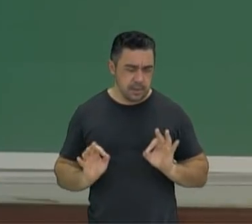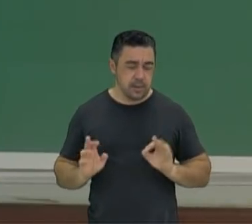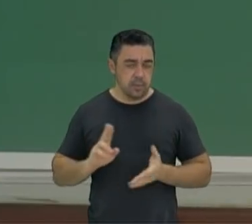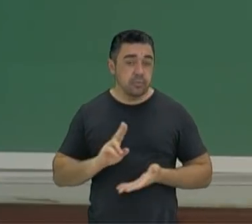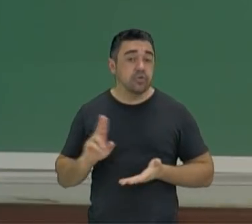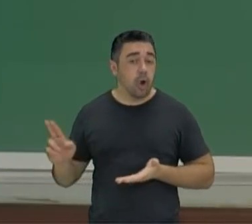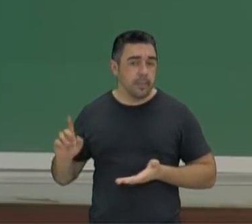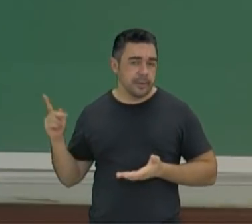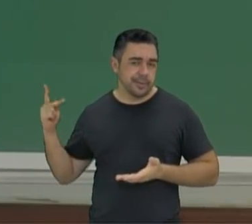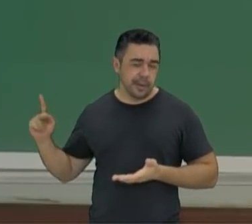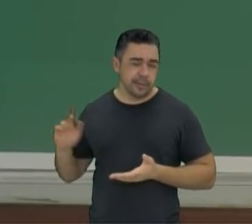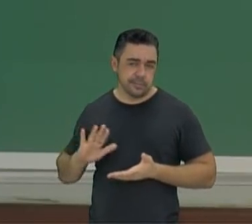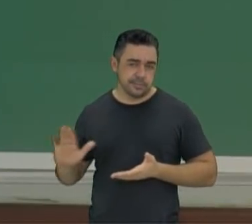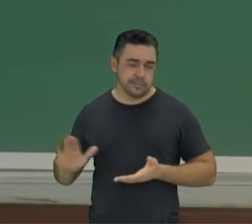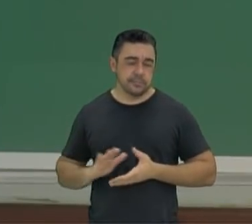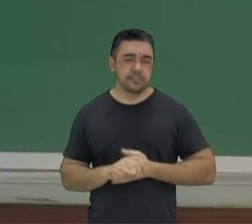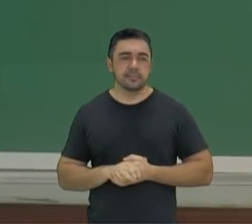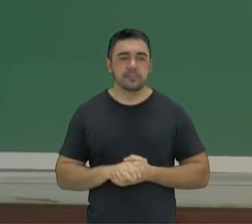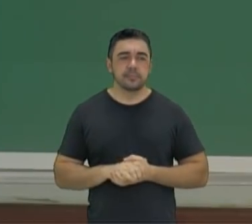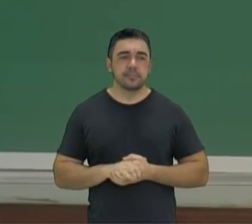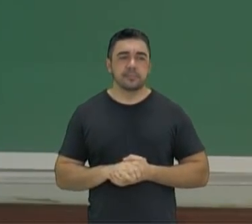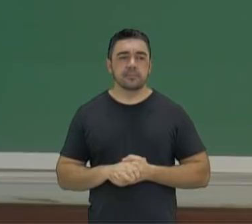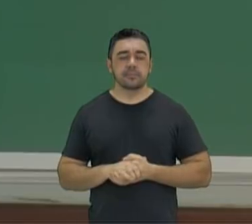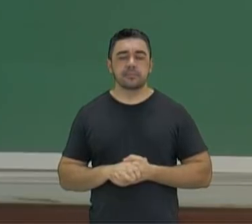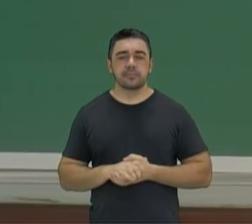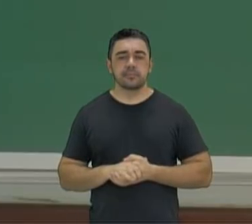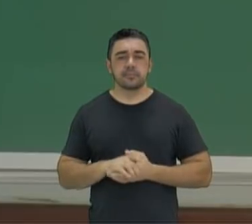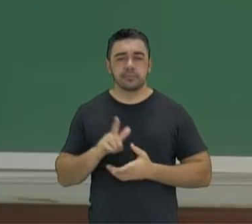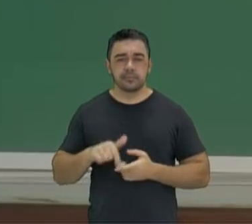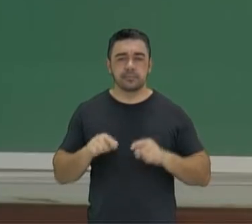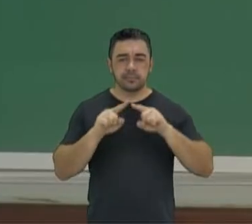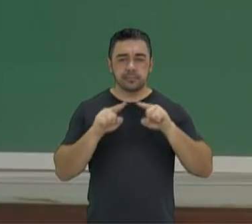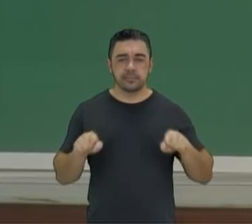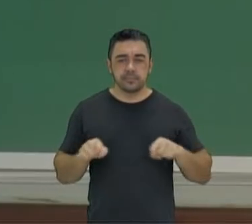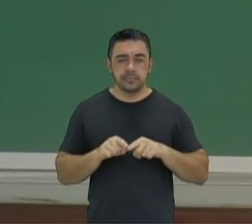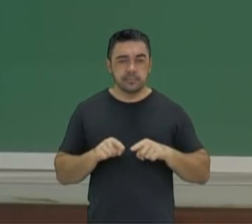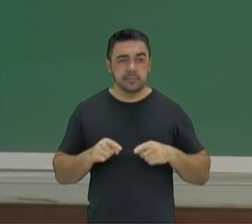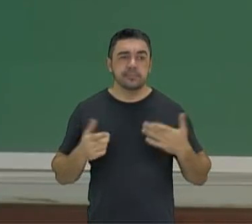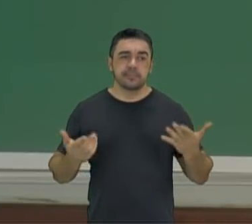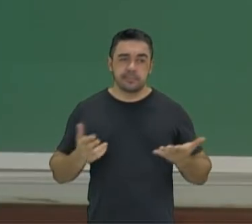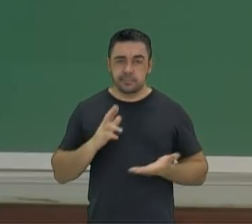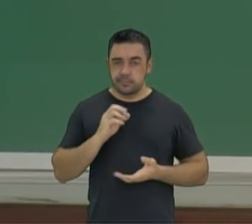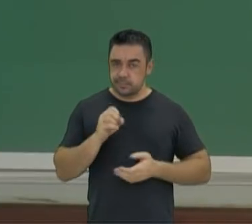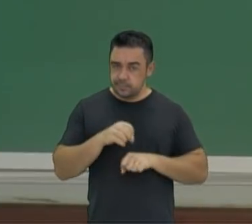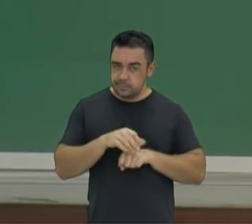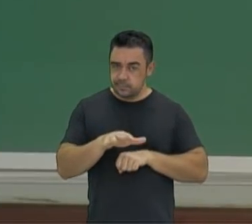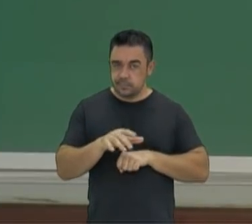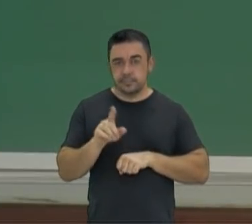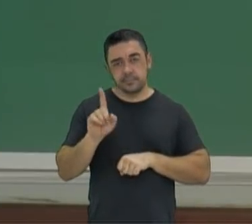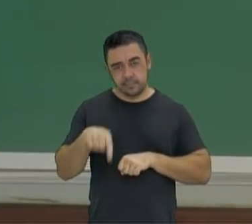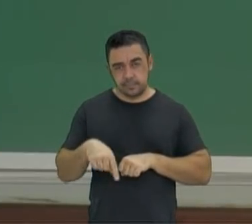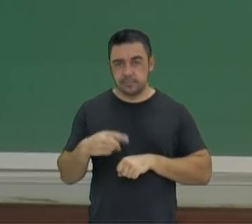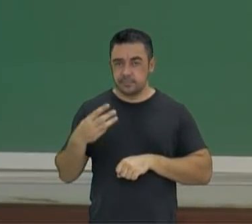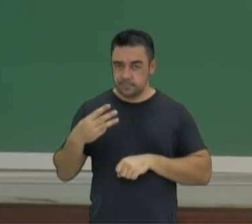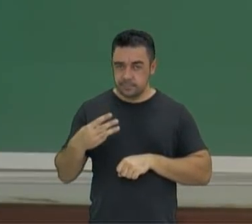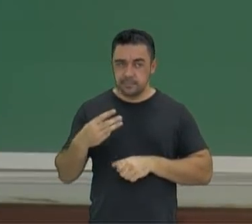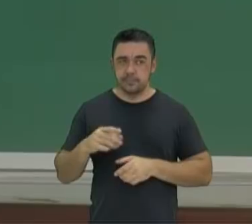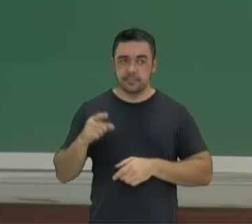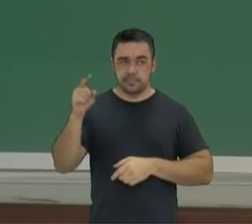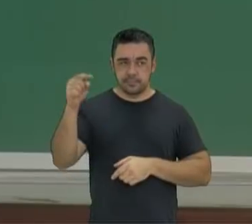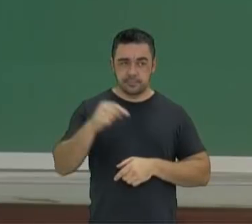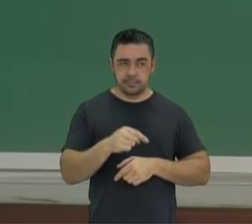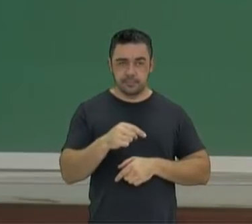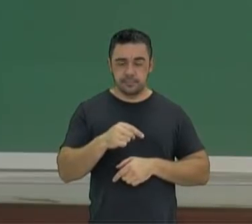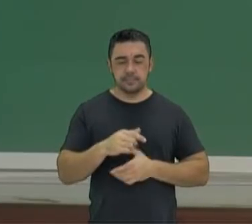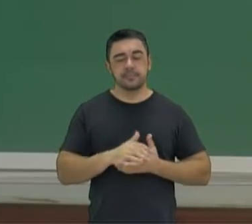colocando o nome do prisma. Prisma triangular. Bom, já dei a dica, vai ter que ser um triângulo. Então